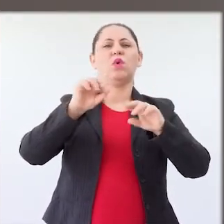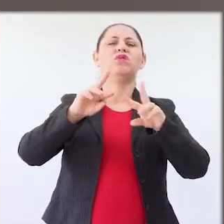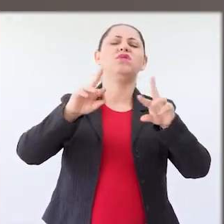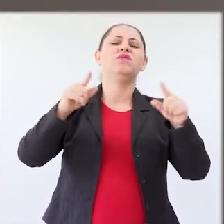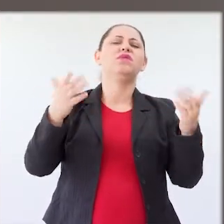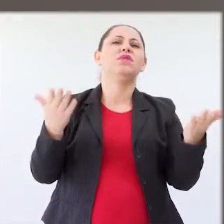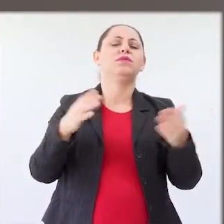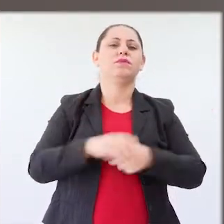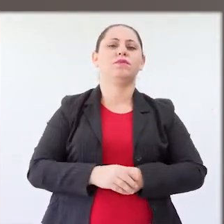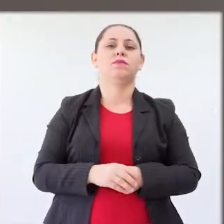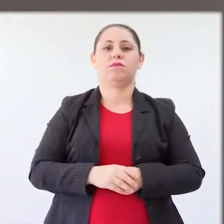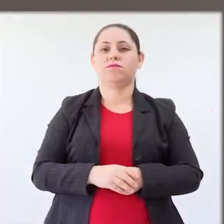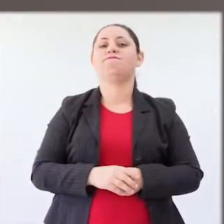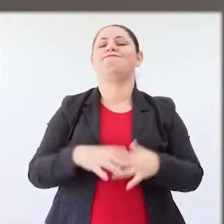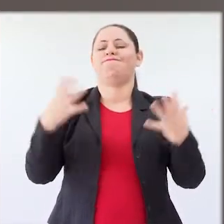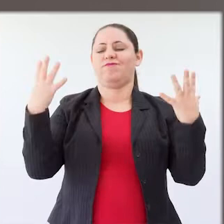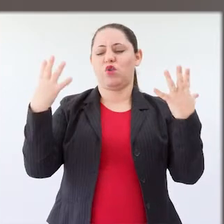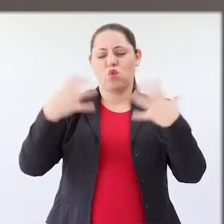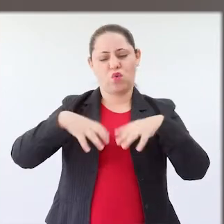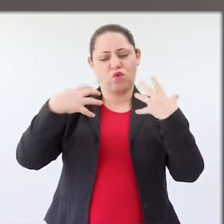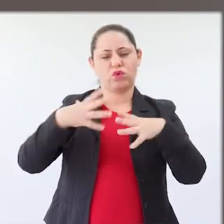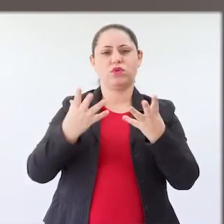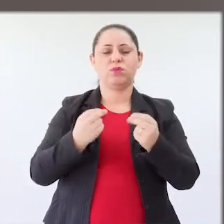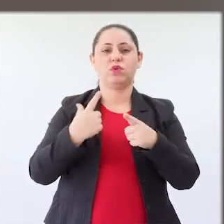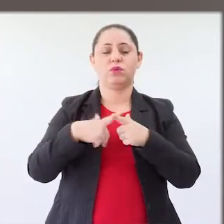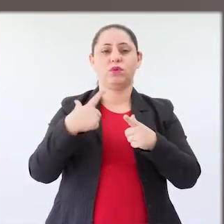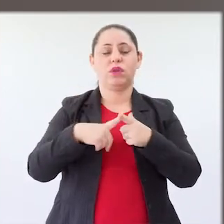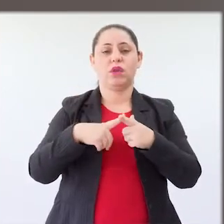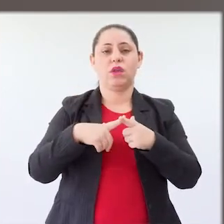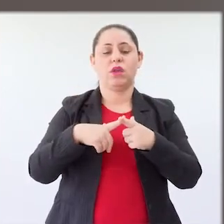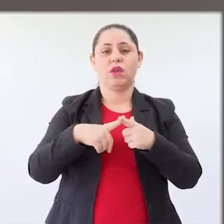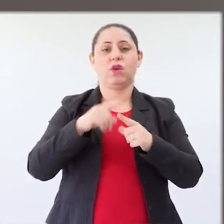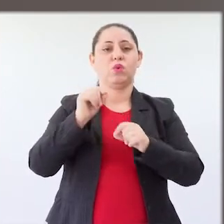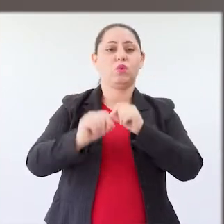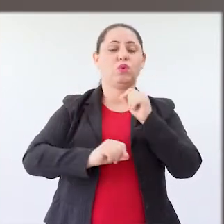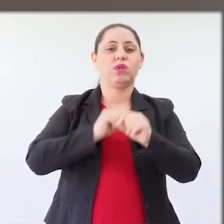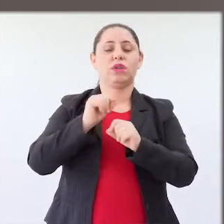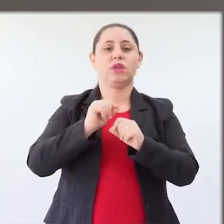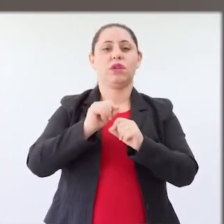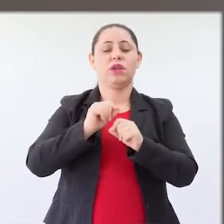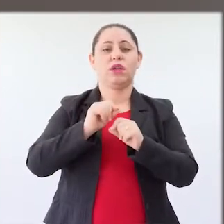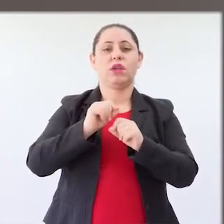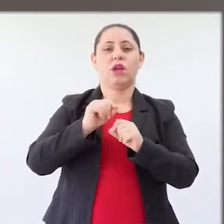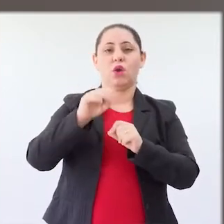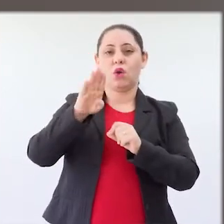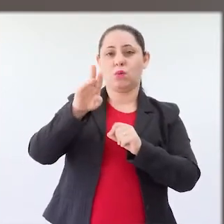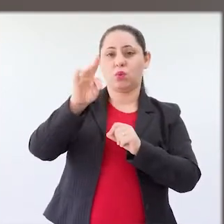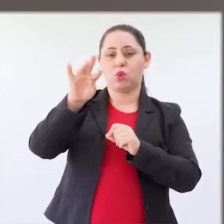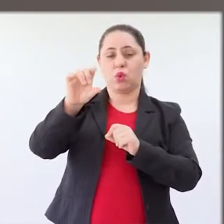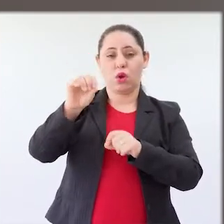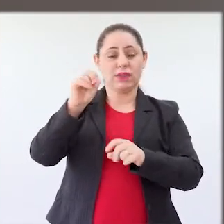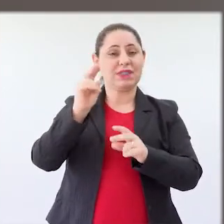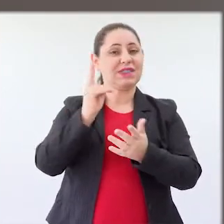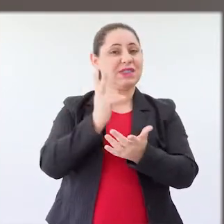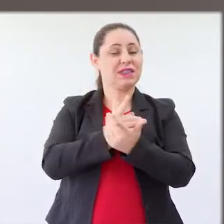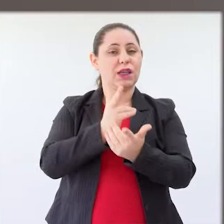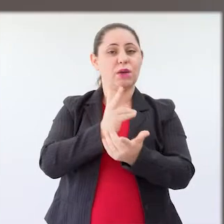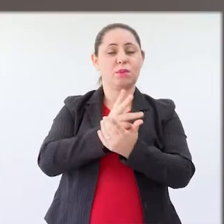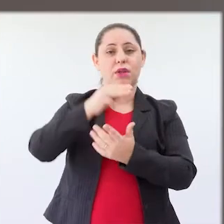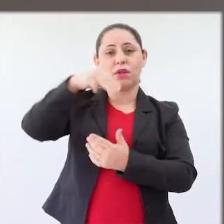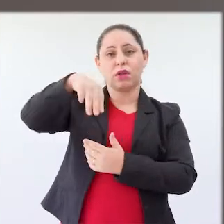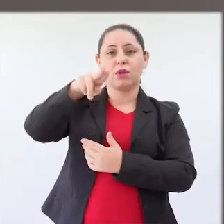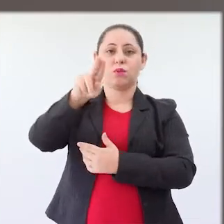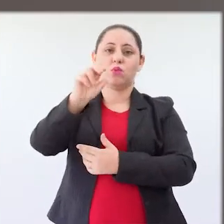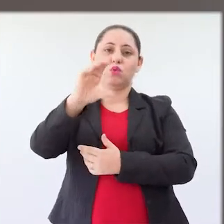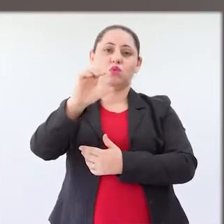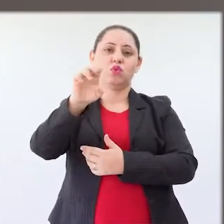As pessoas confundem bastante, né? Na verdade, a toxina botulínica, então, ela vai utilizar sempre no músculo, ela